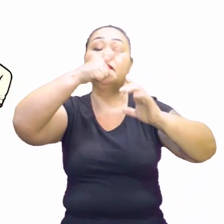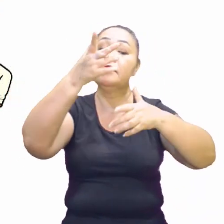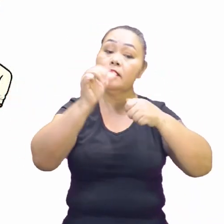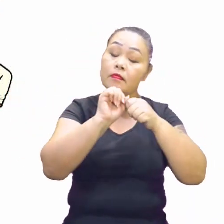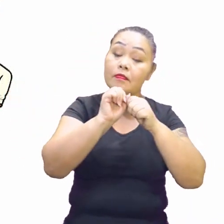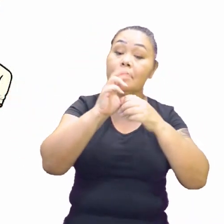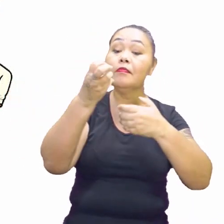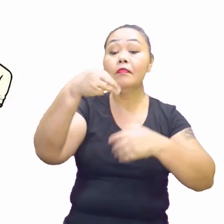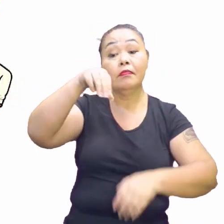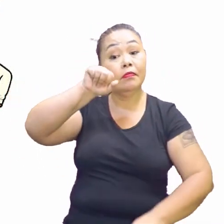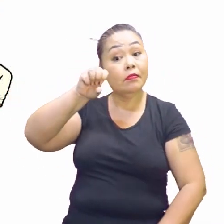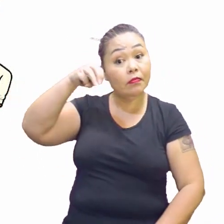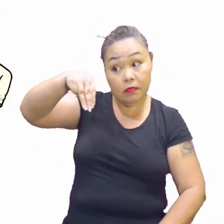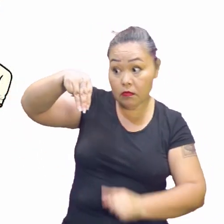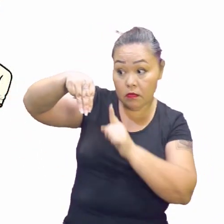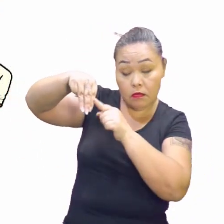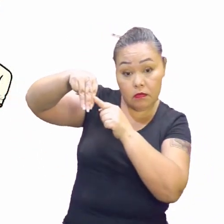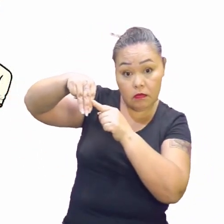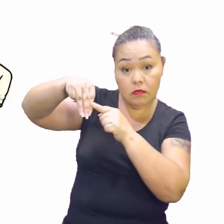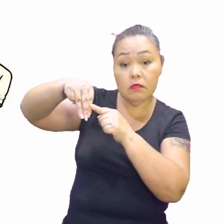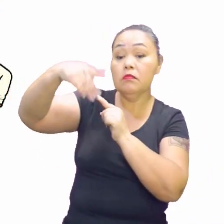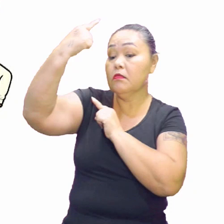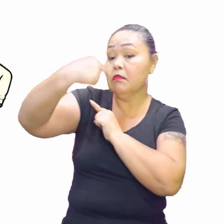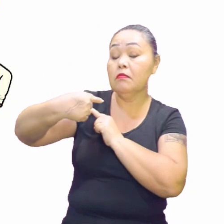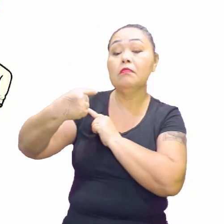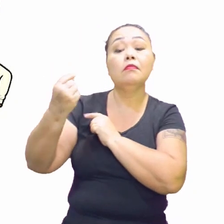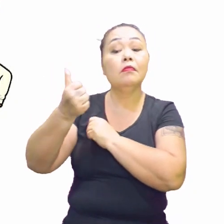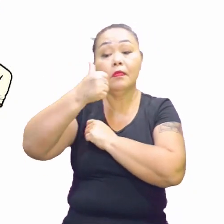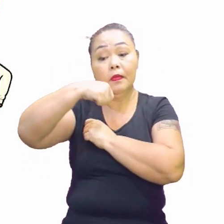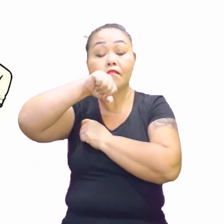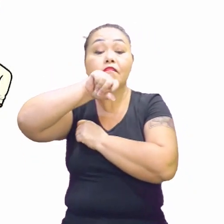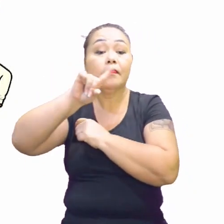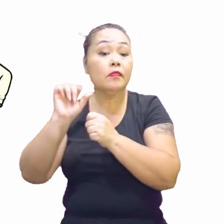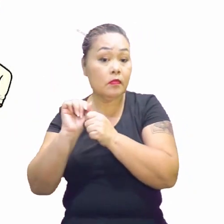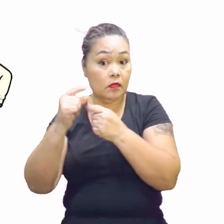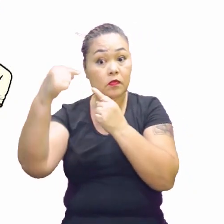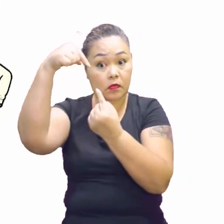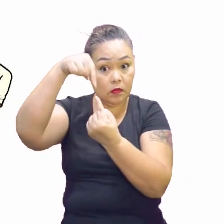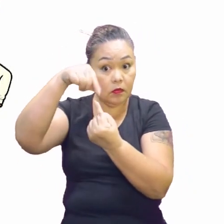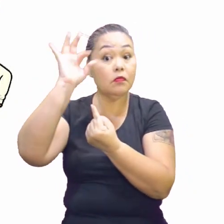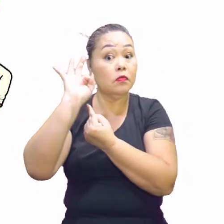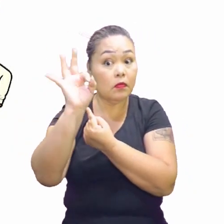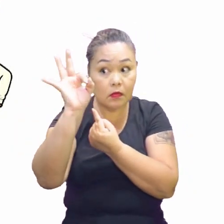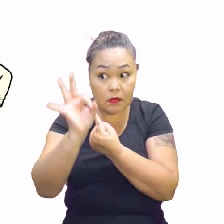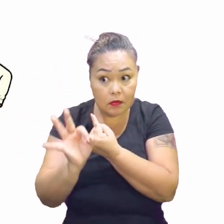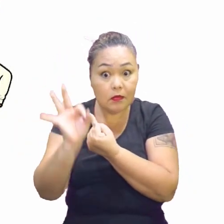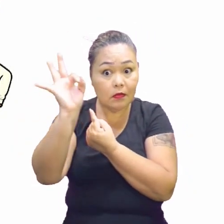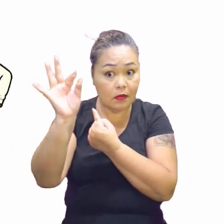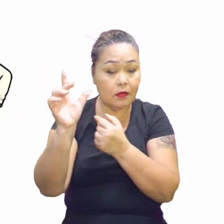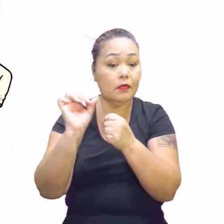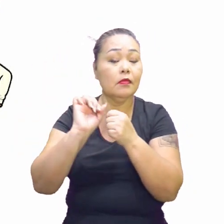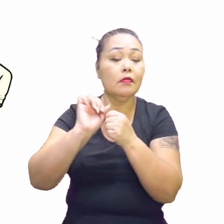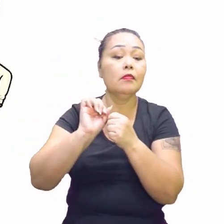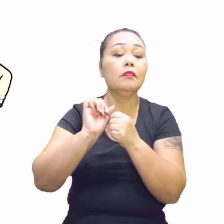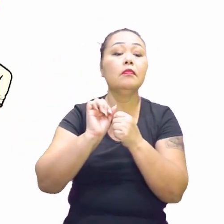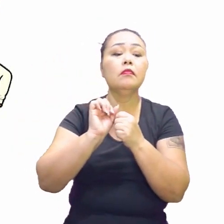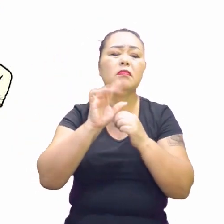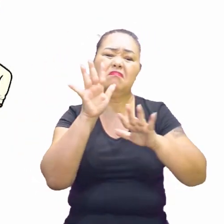e dedicação caracterizam o perfil materno. Descaso e desprezo marcam